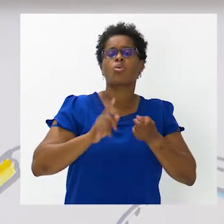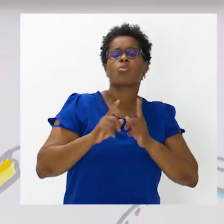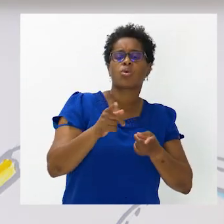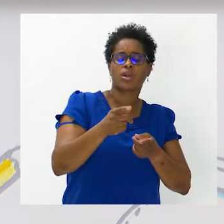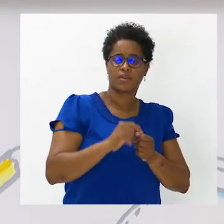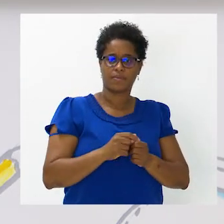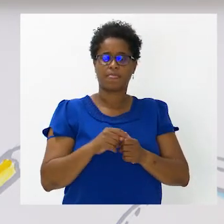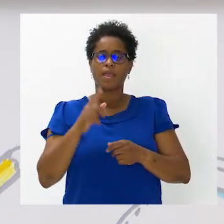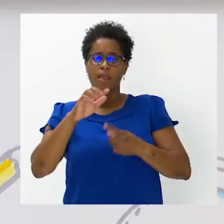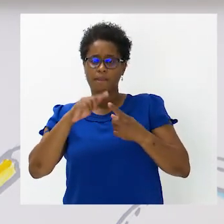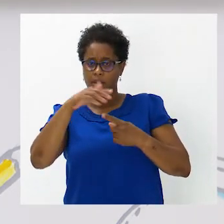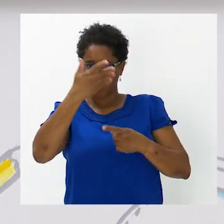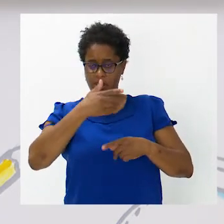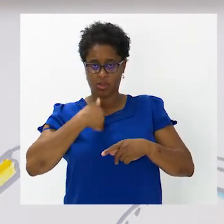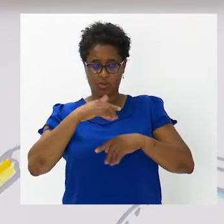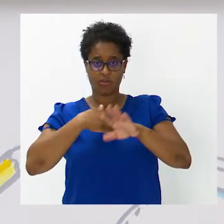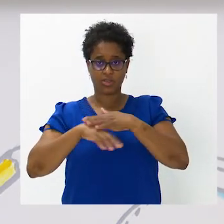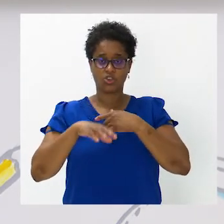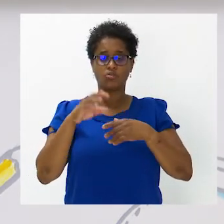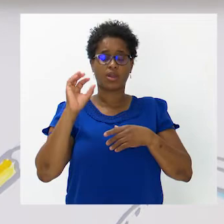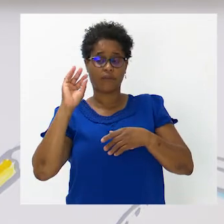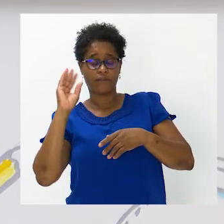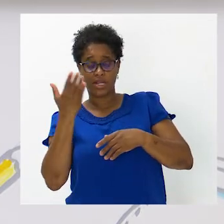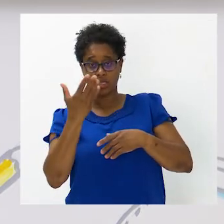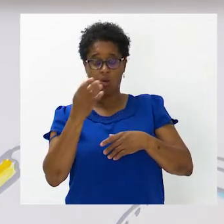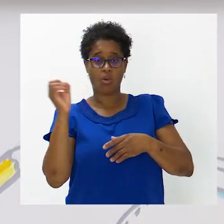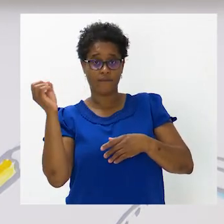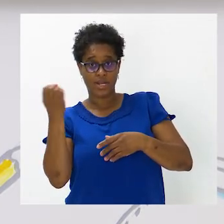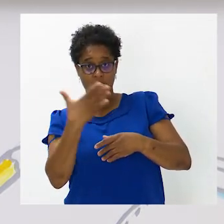reflexão da figura F1, eu